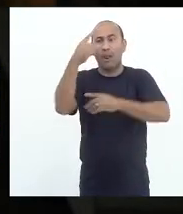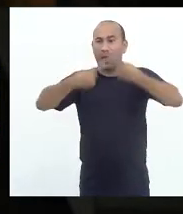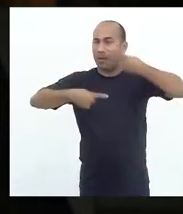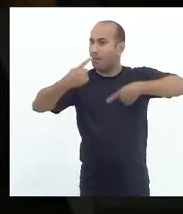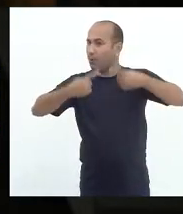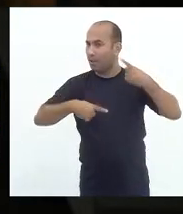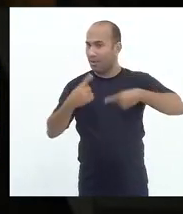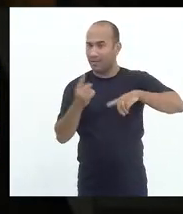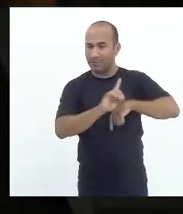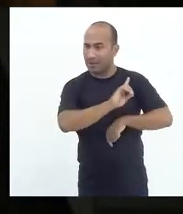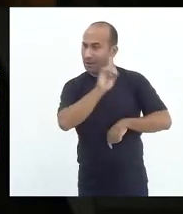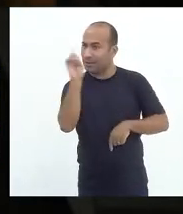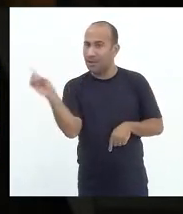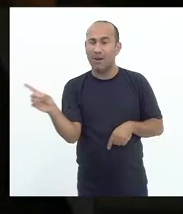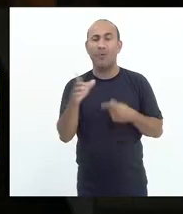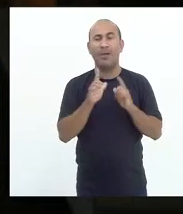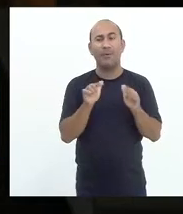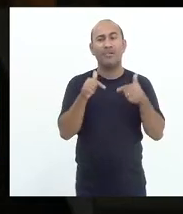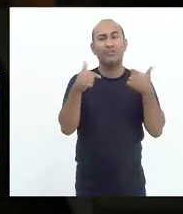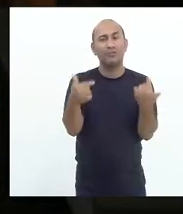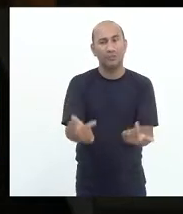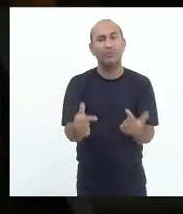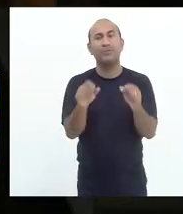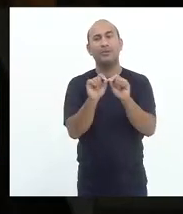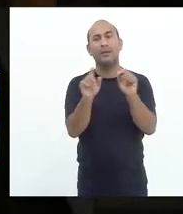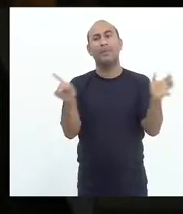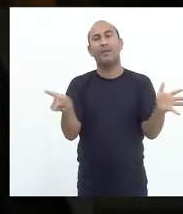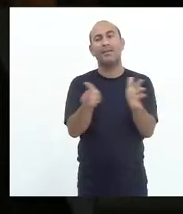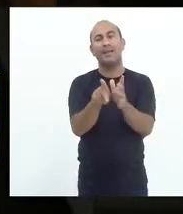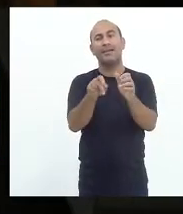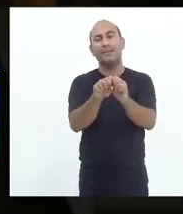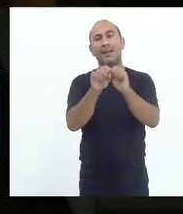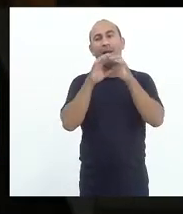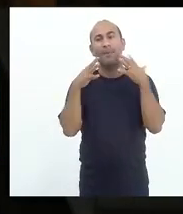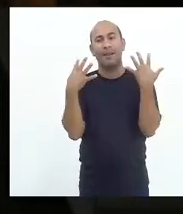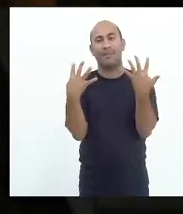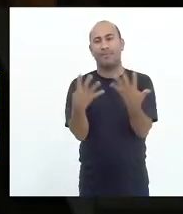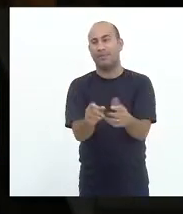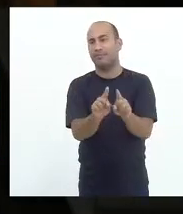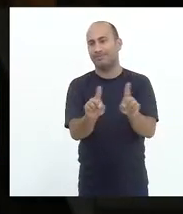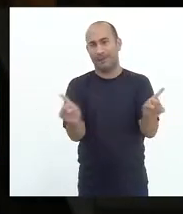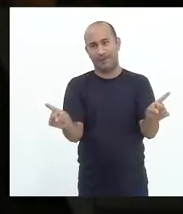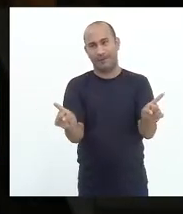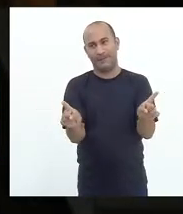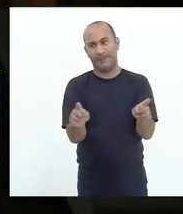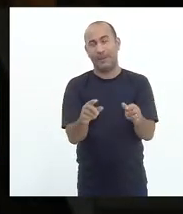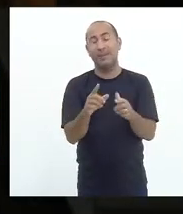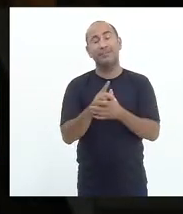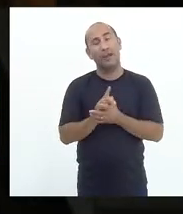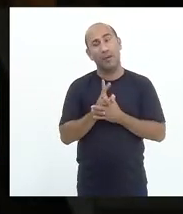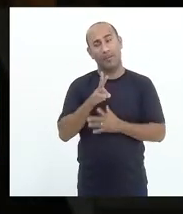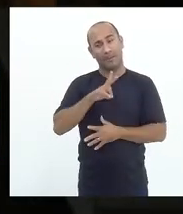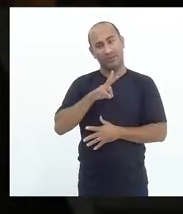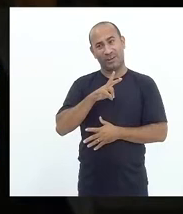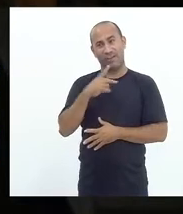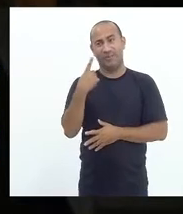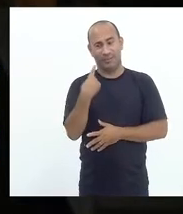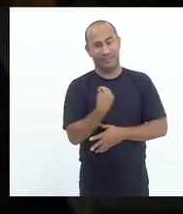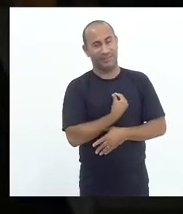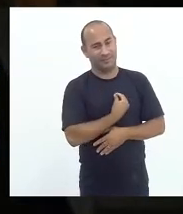questão ritualística do parlamento. E, cá entre nós, nessa